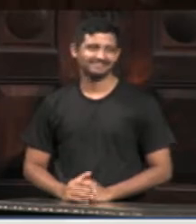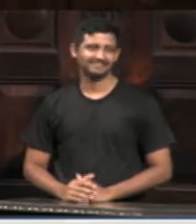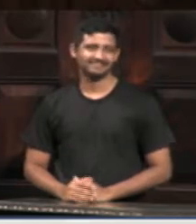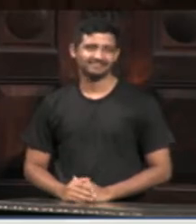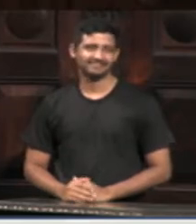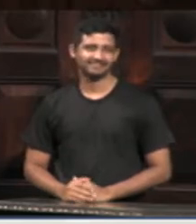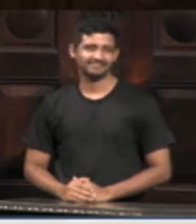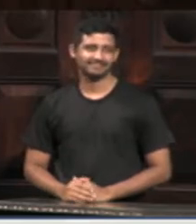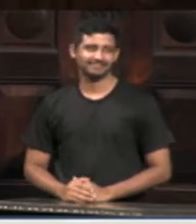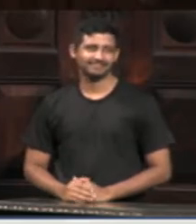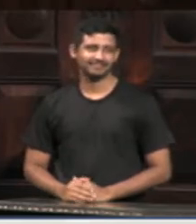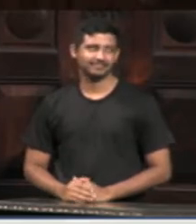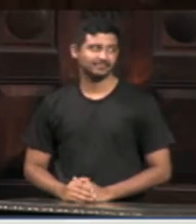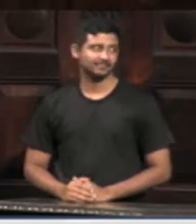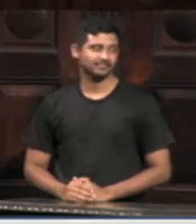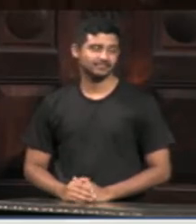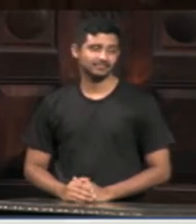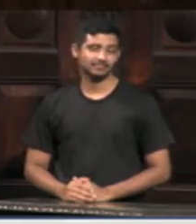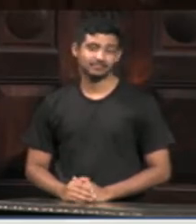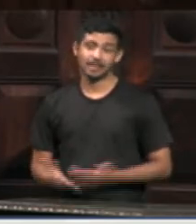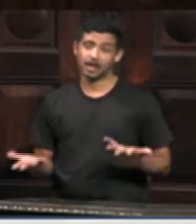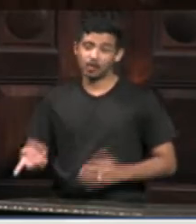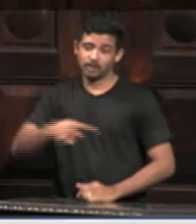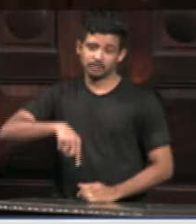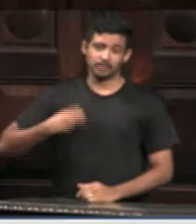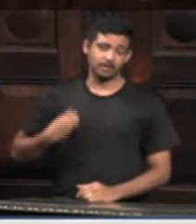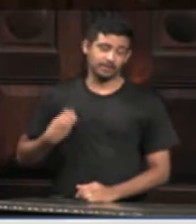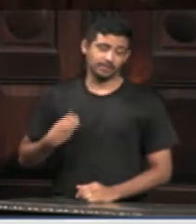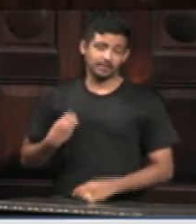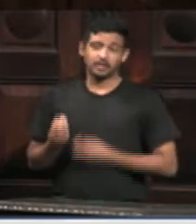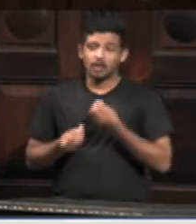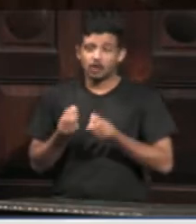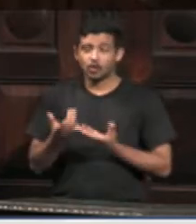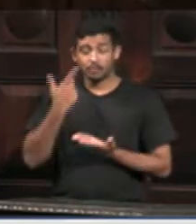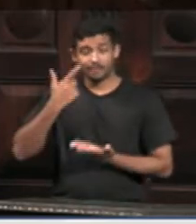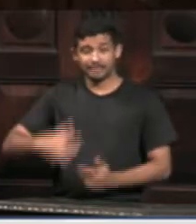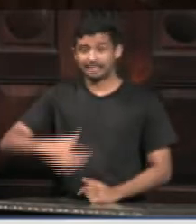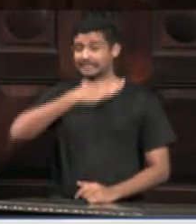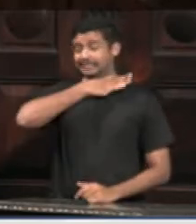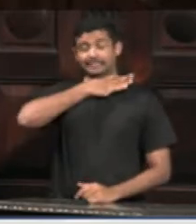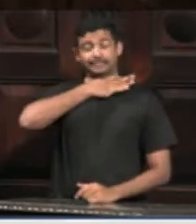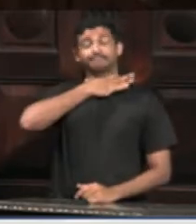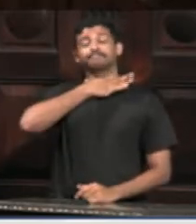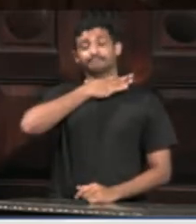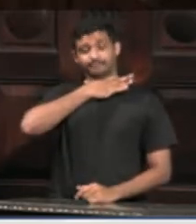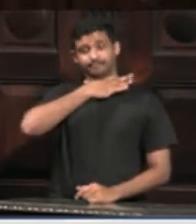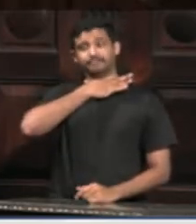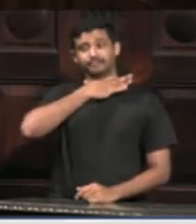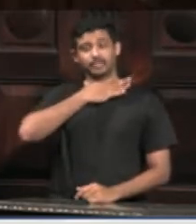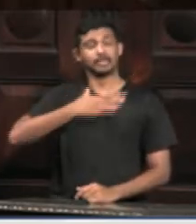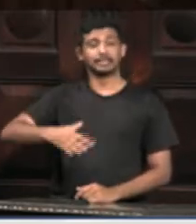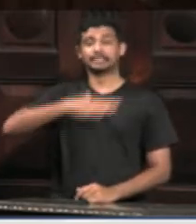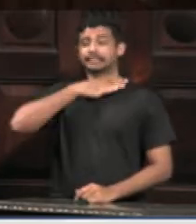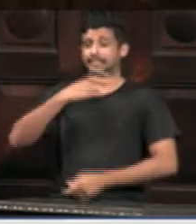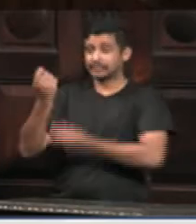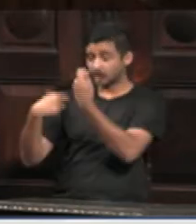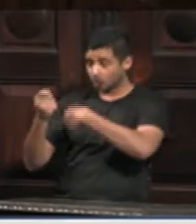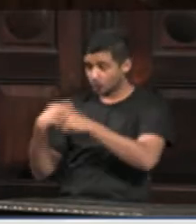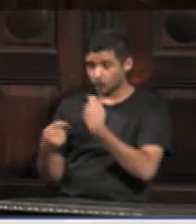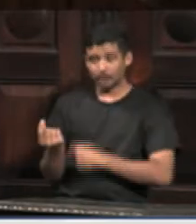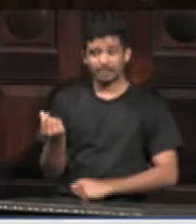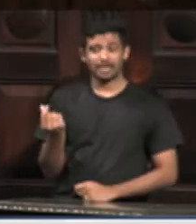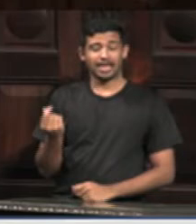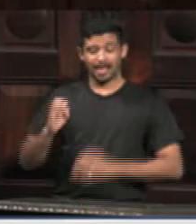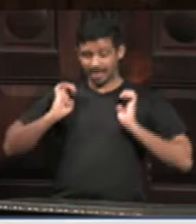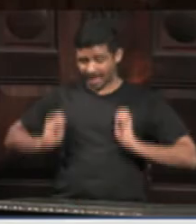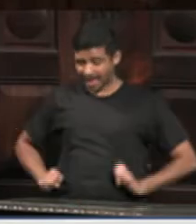nós estamos vivendo ainda uma crise econômica, financeira,